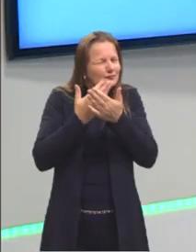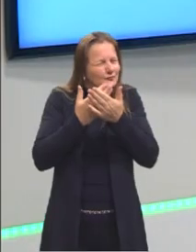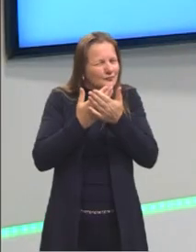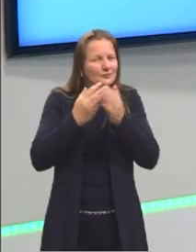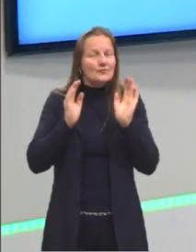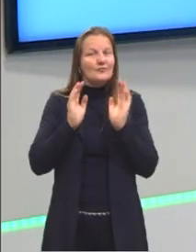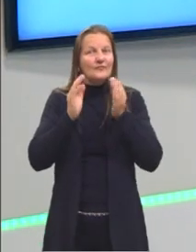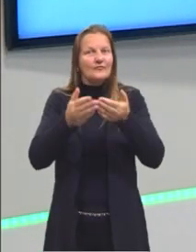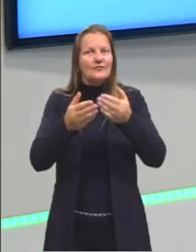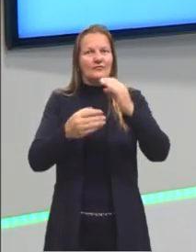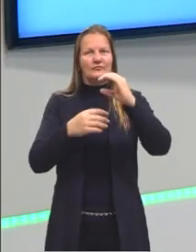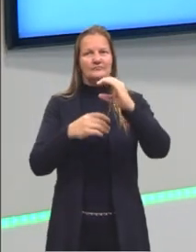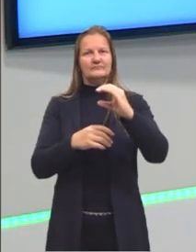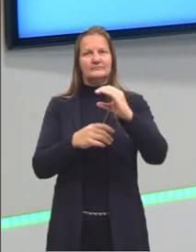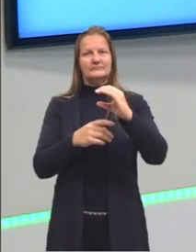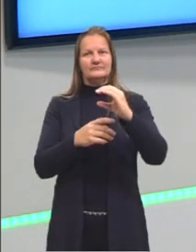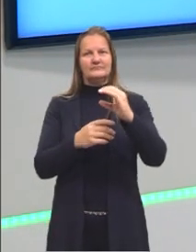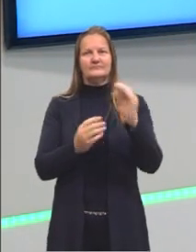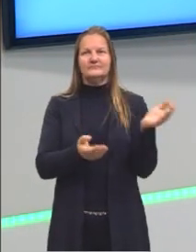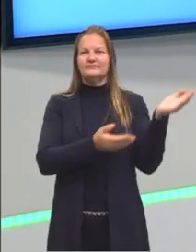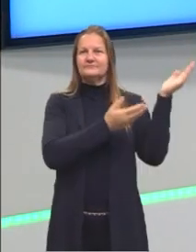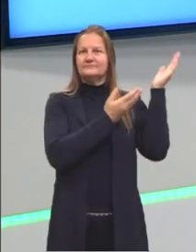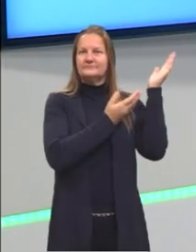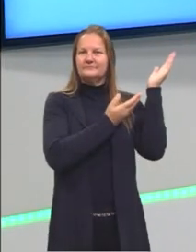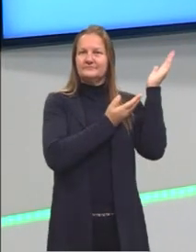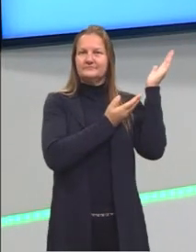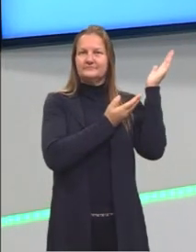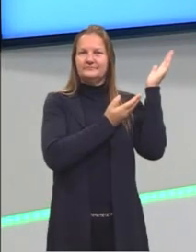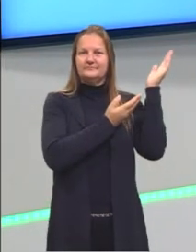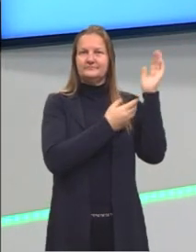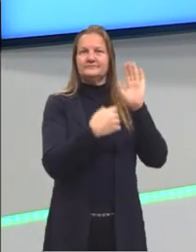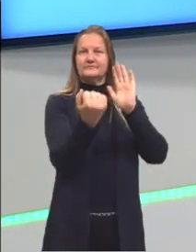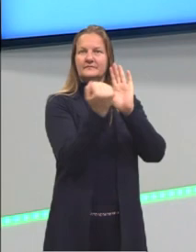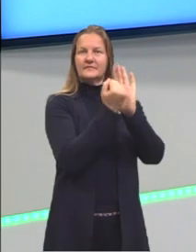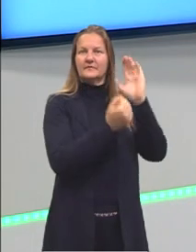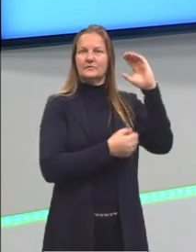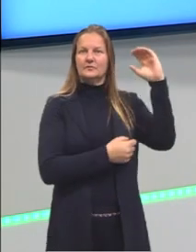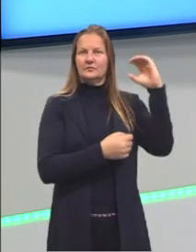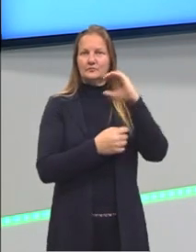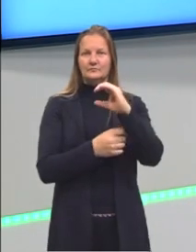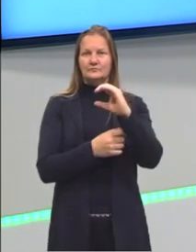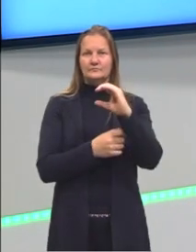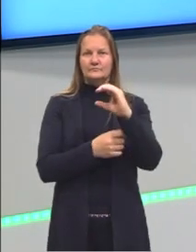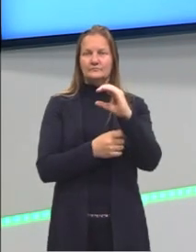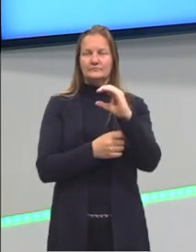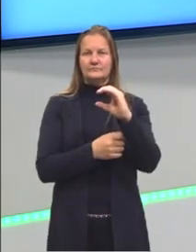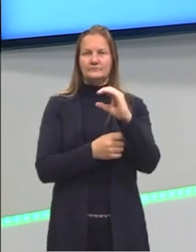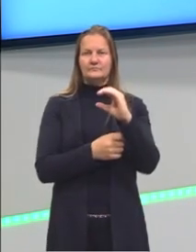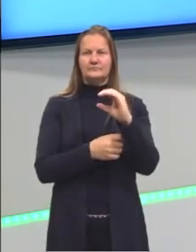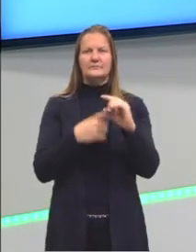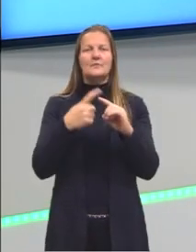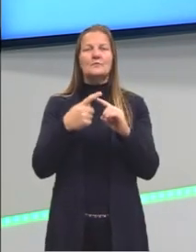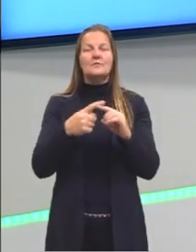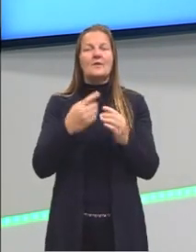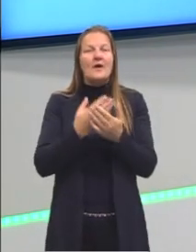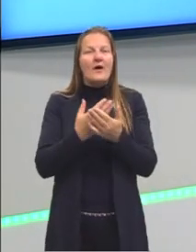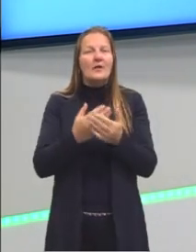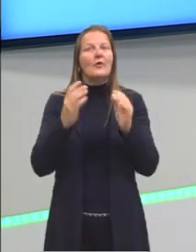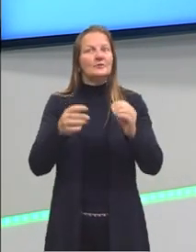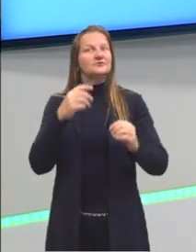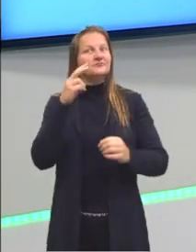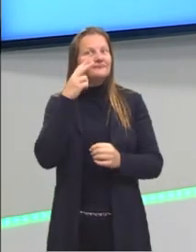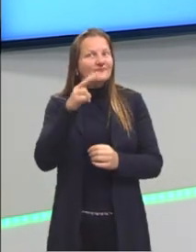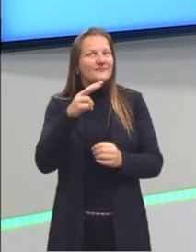só que eu trouxe a imagem do símbolo do carbono é que a letra C e A gente vai ver várias vezes durante a aula esse